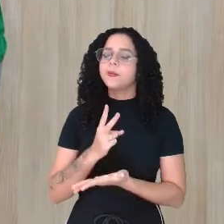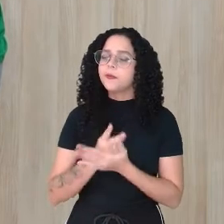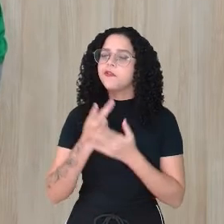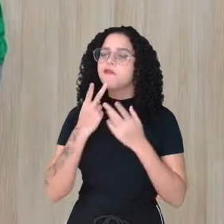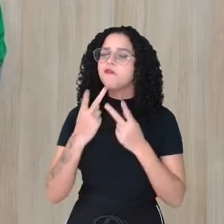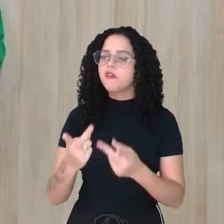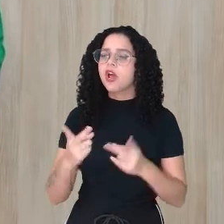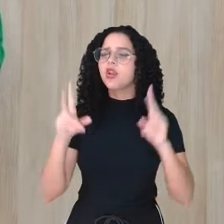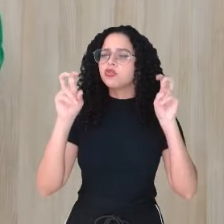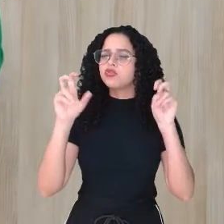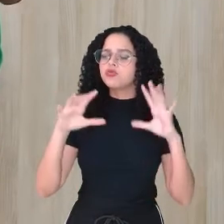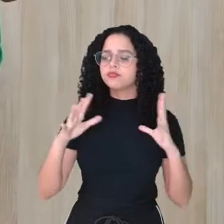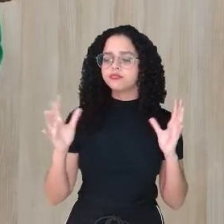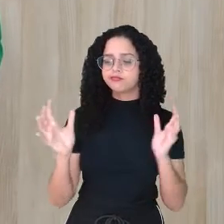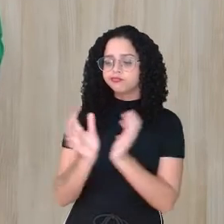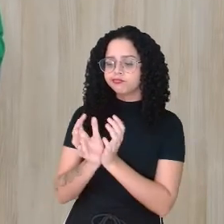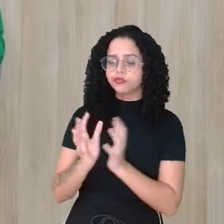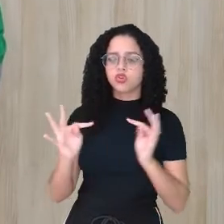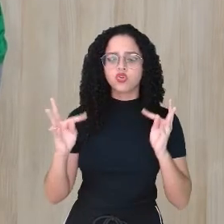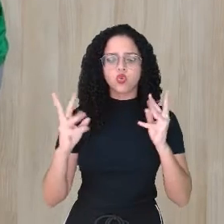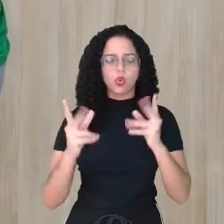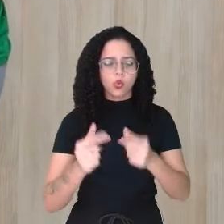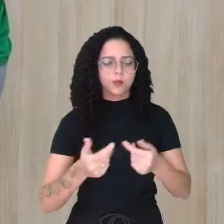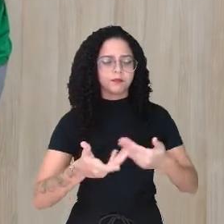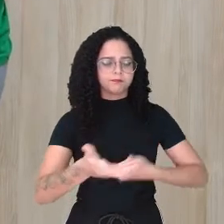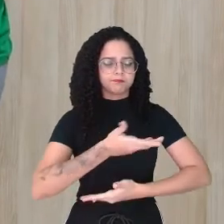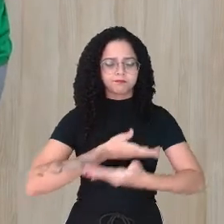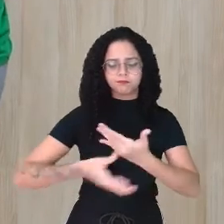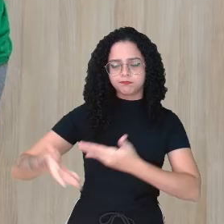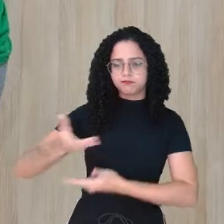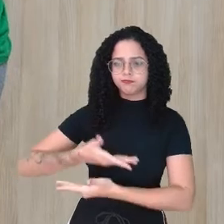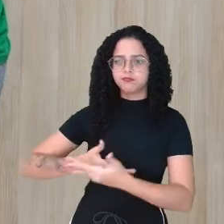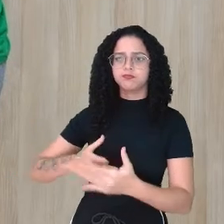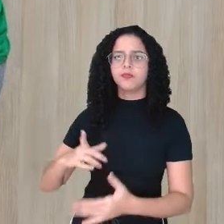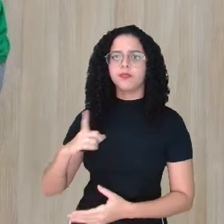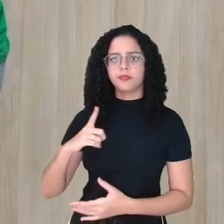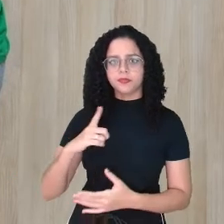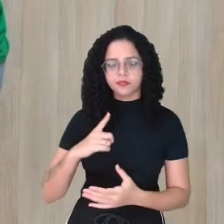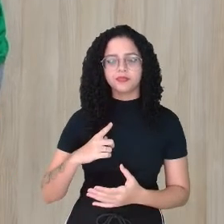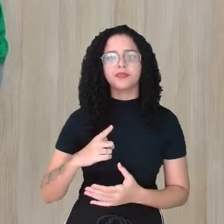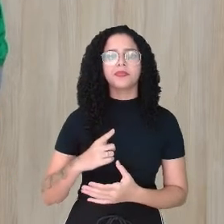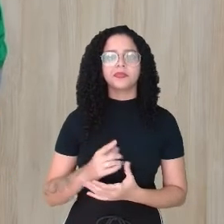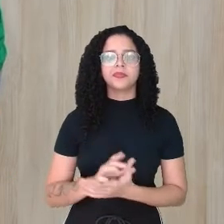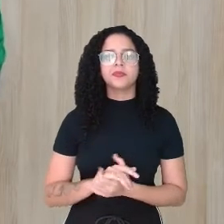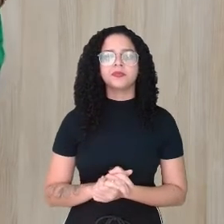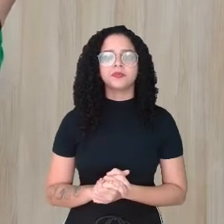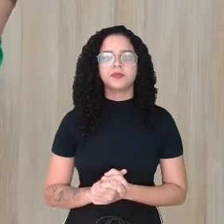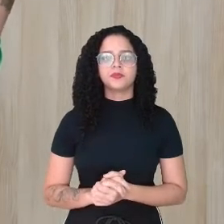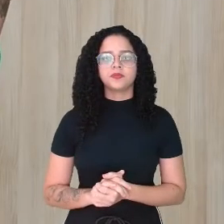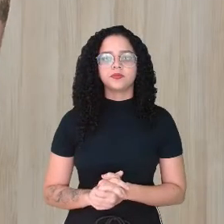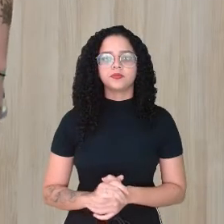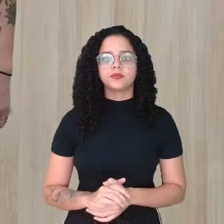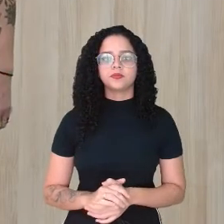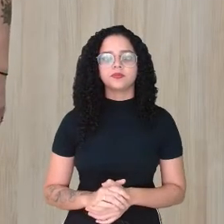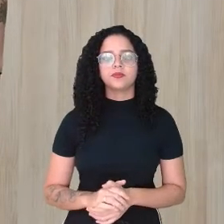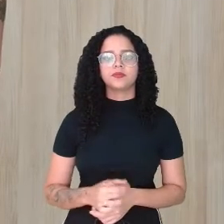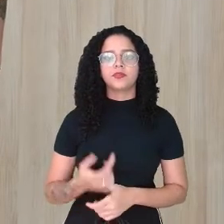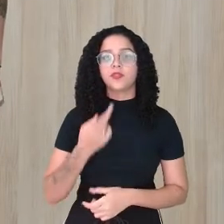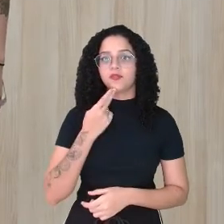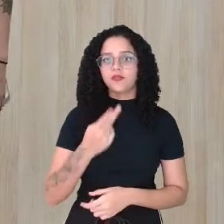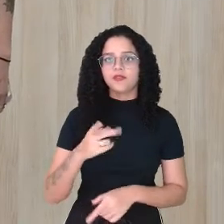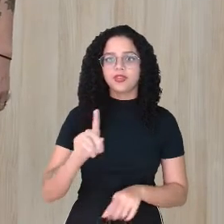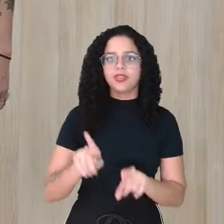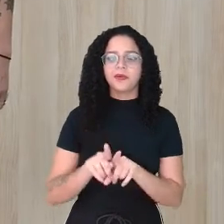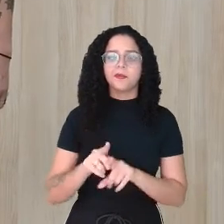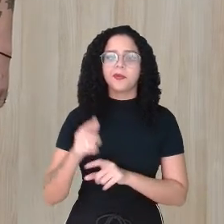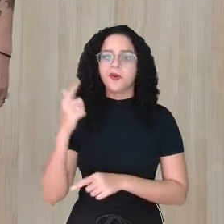questão, né, da coletividade, da gente se engajar, e é muito importante. Então, deixa eu dizer mais um recadinho para vocês.